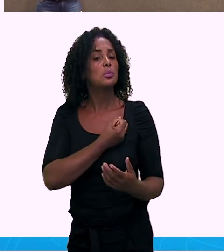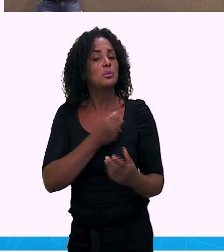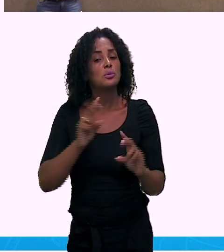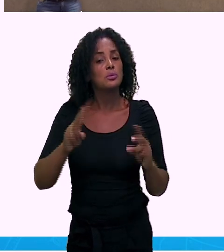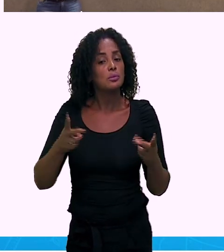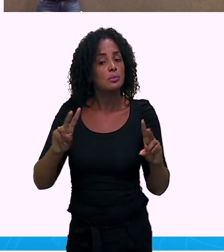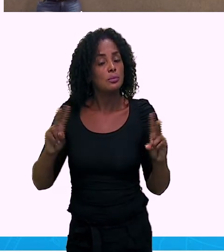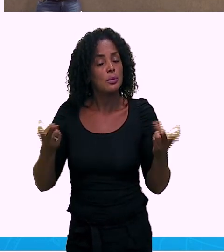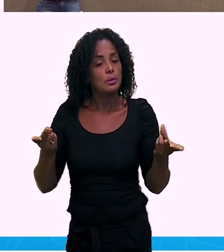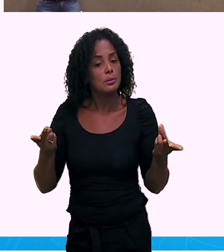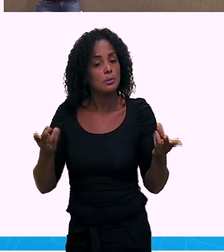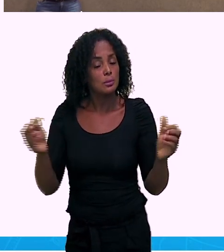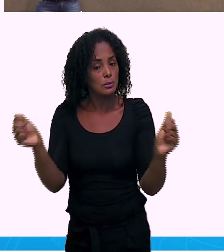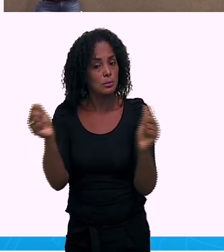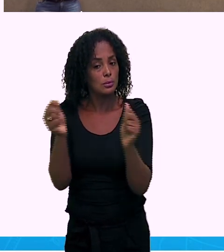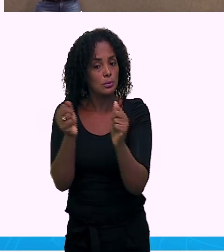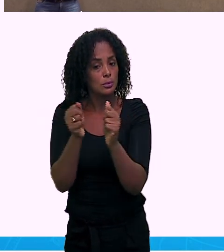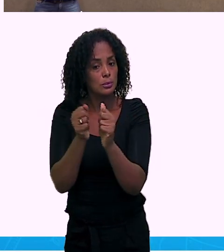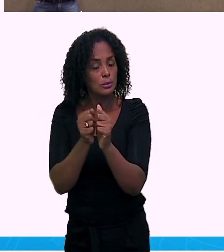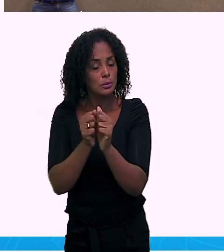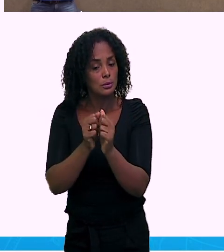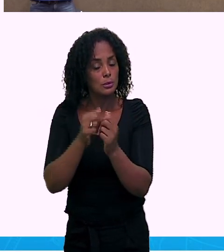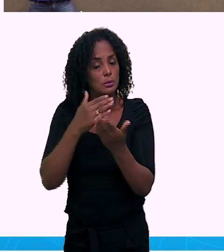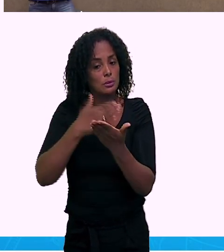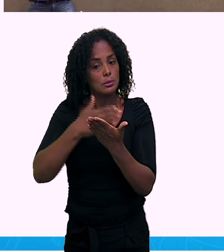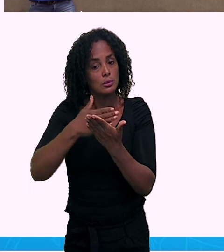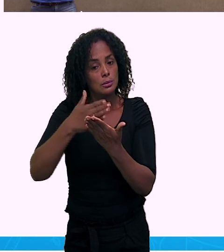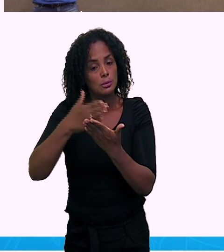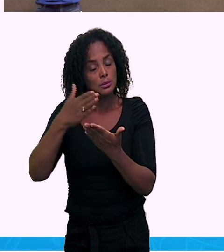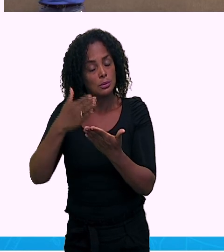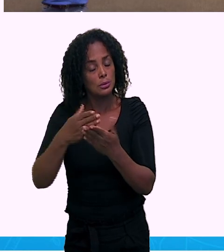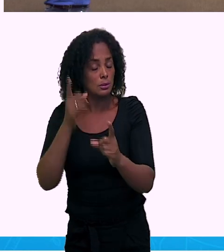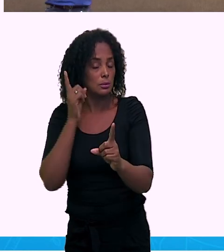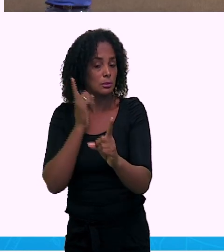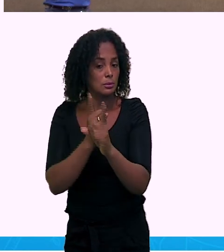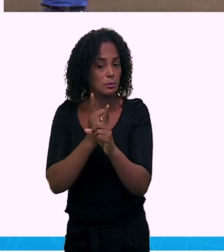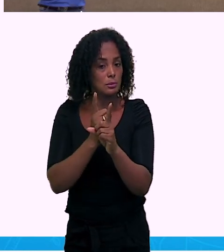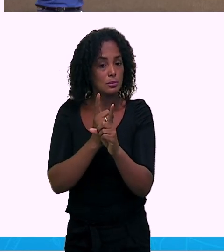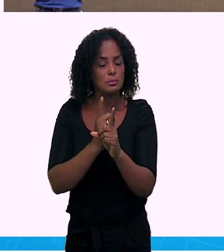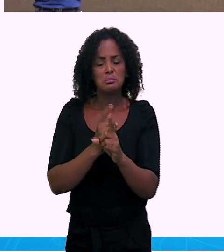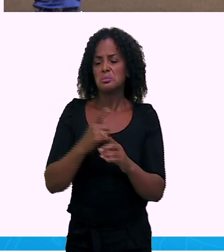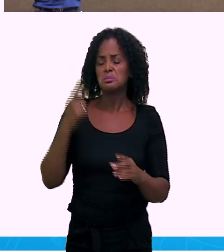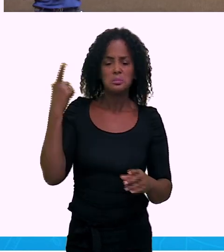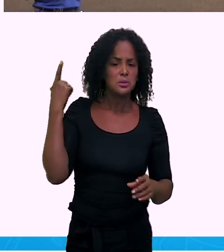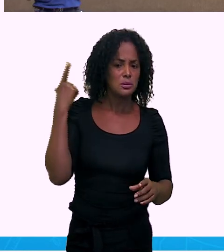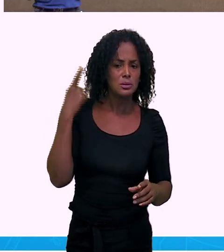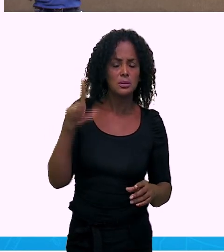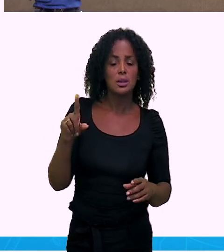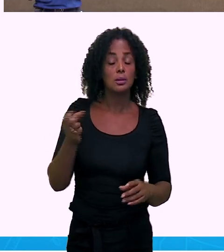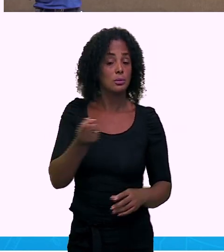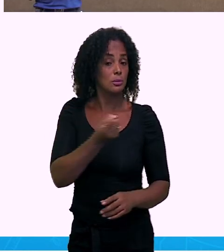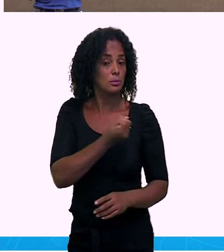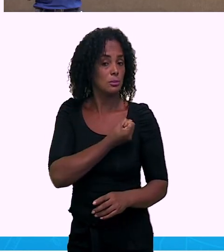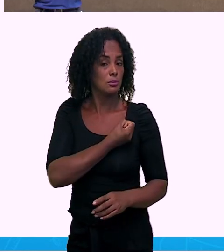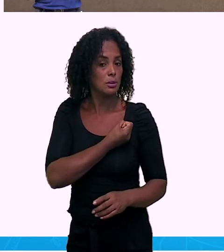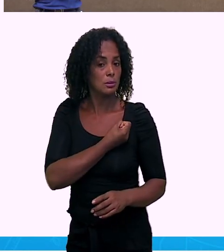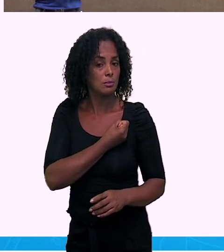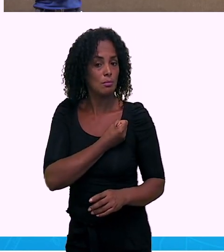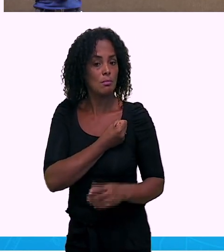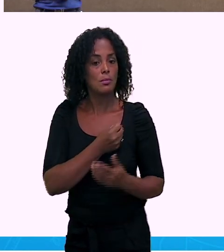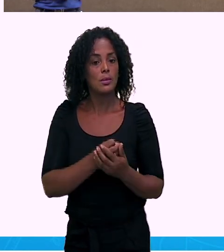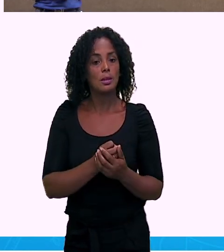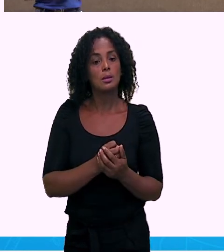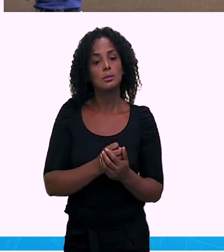romanos. A junção delas e a ordem que elas se encontram a gente consegue ver as numerações, por isso